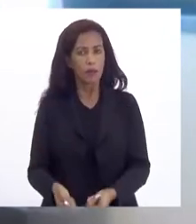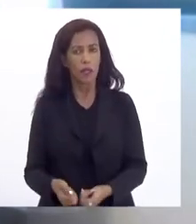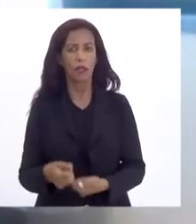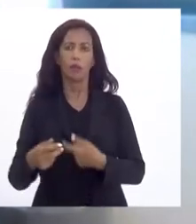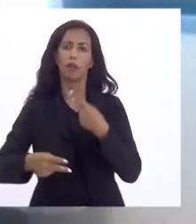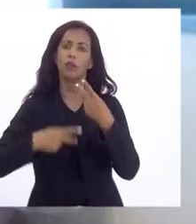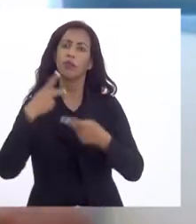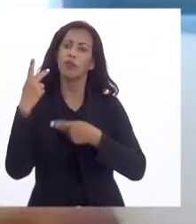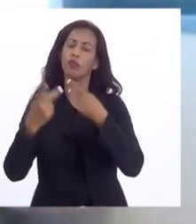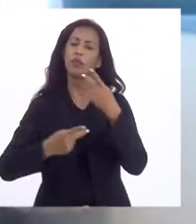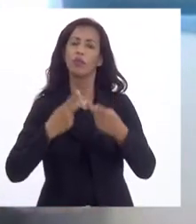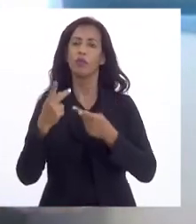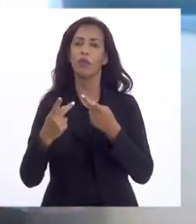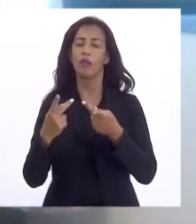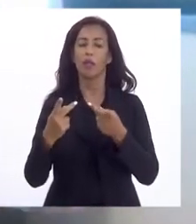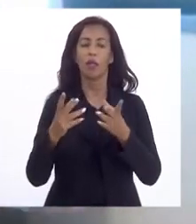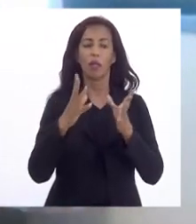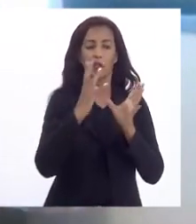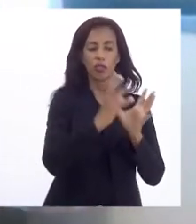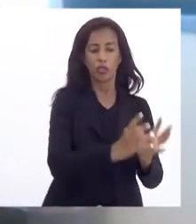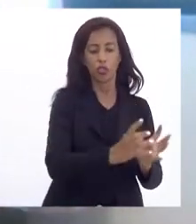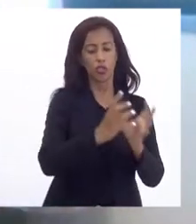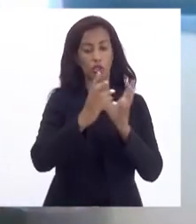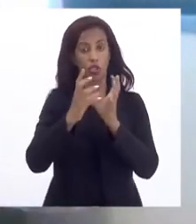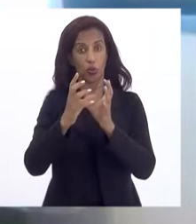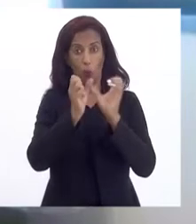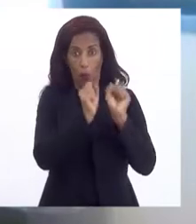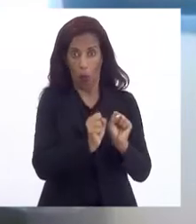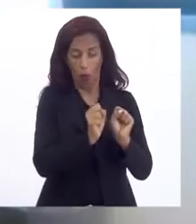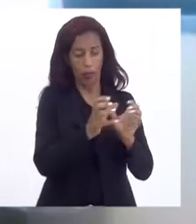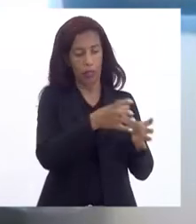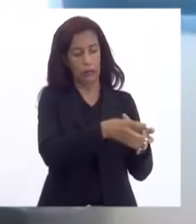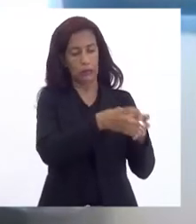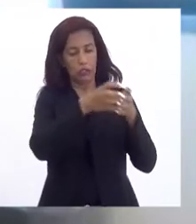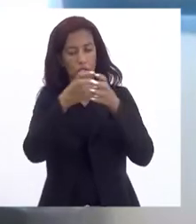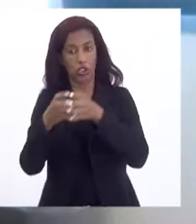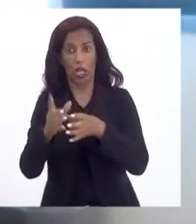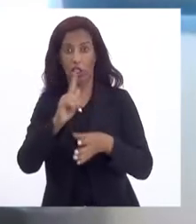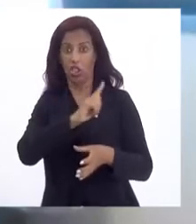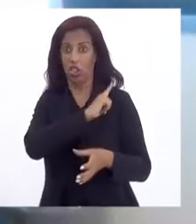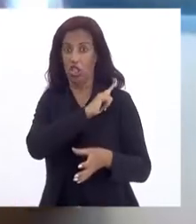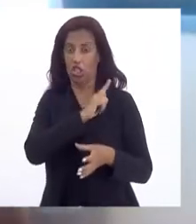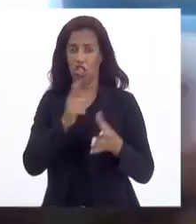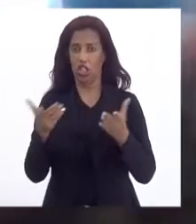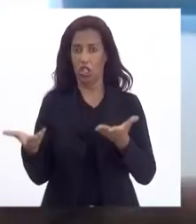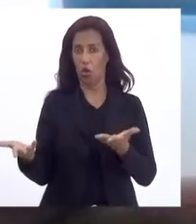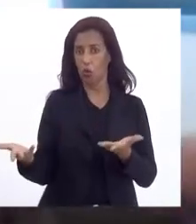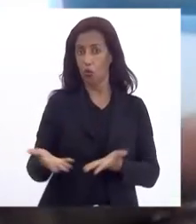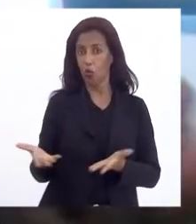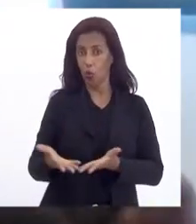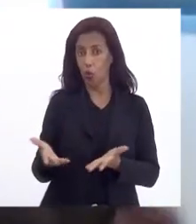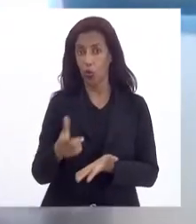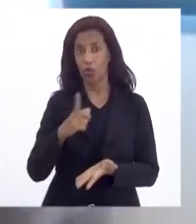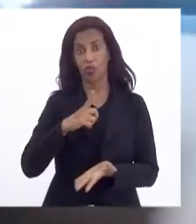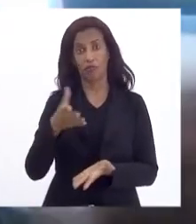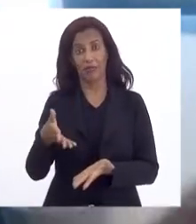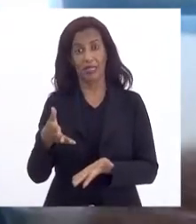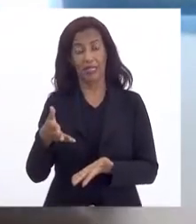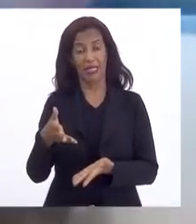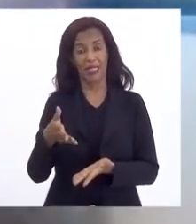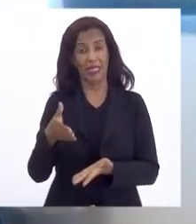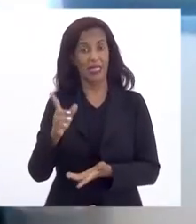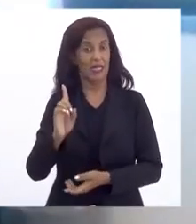de tirar o poder de gestão do atual órgão gestor. E como